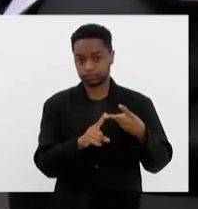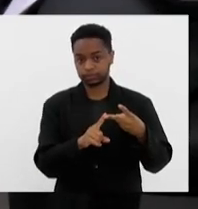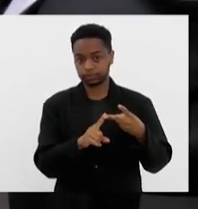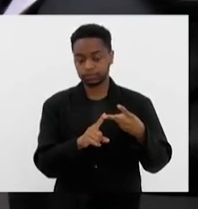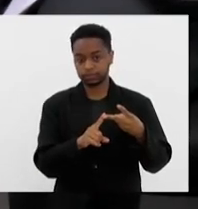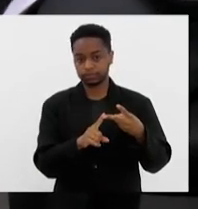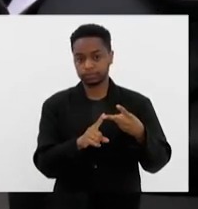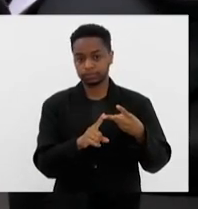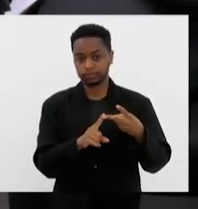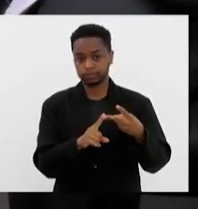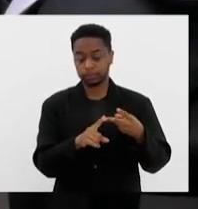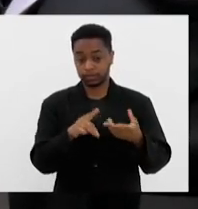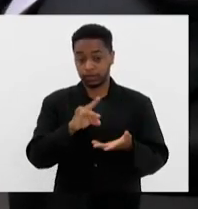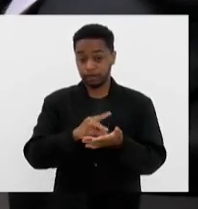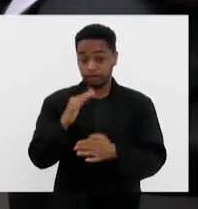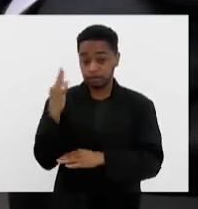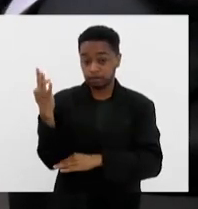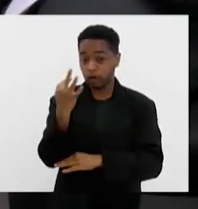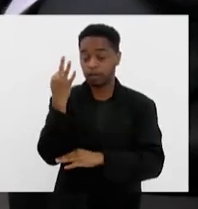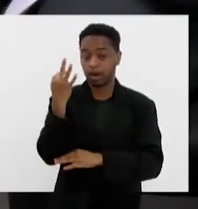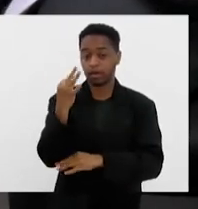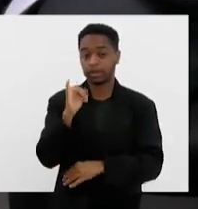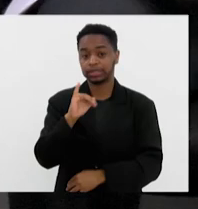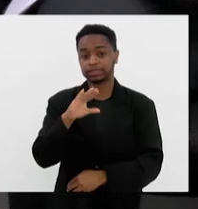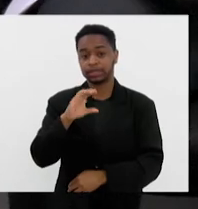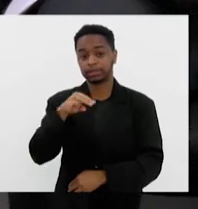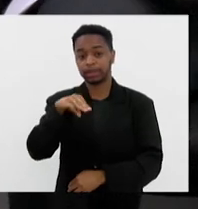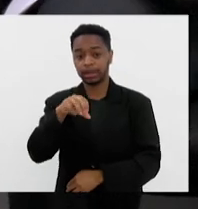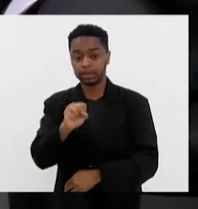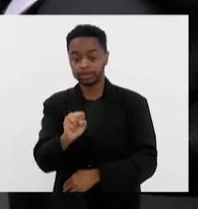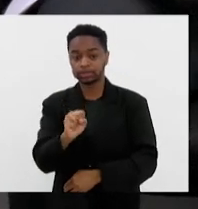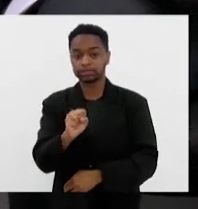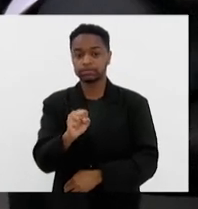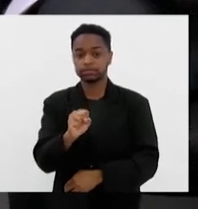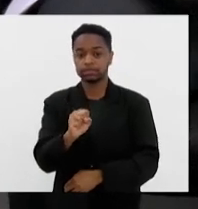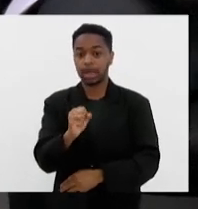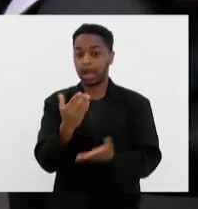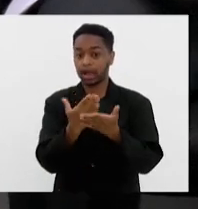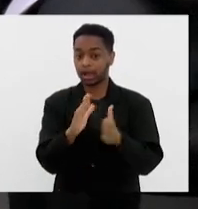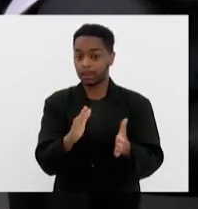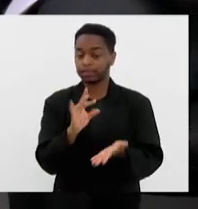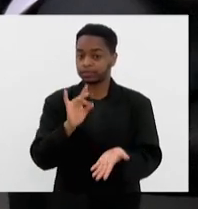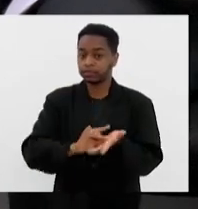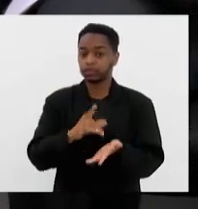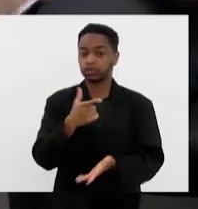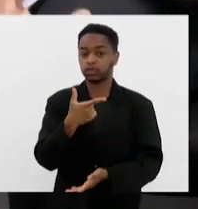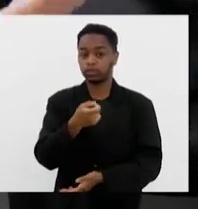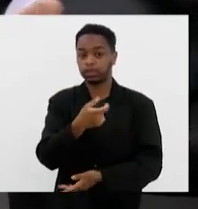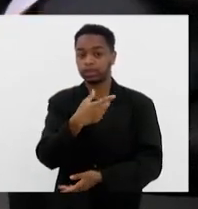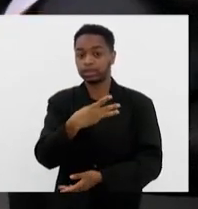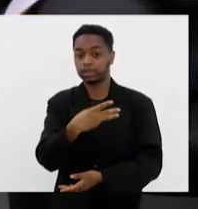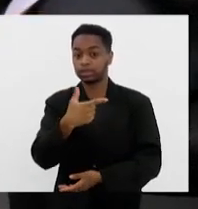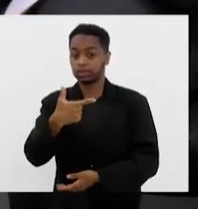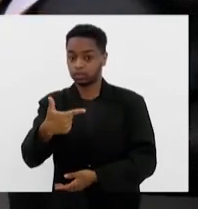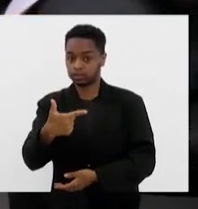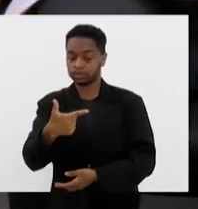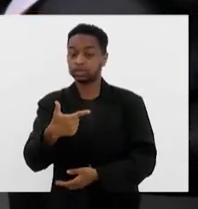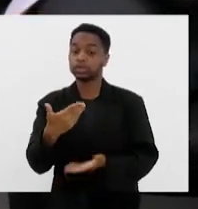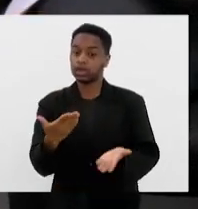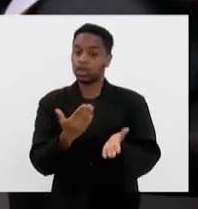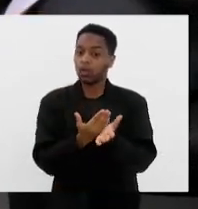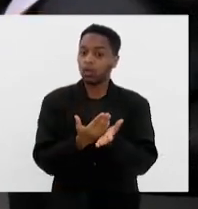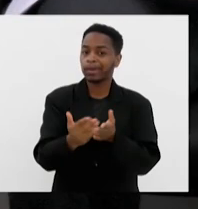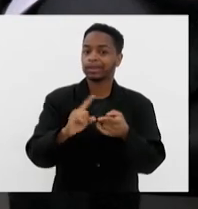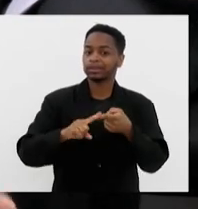que, formalmente, o ICMS acaba em 2032, 31 de dezembro, e entra em vigor o